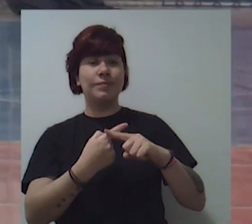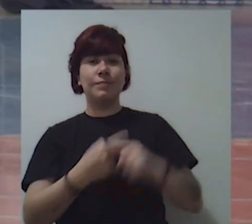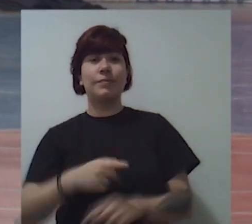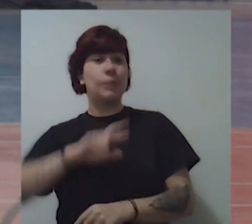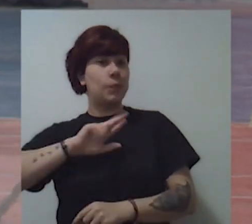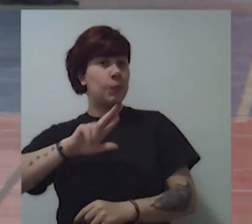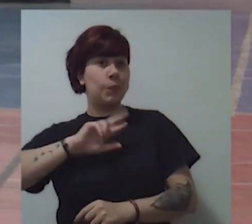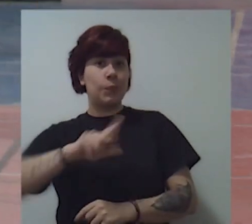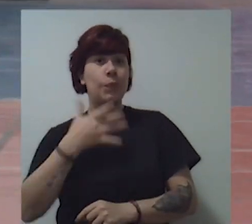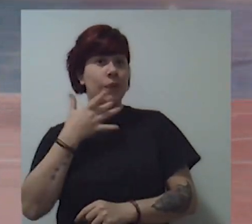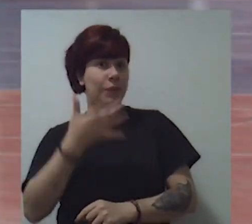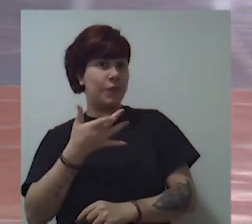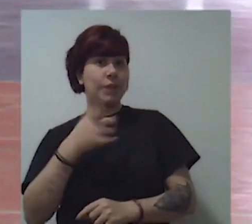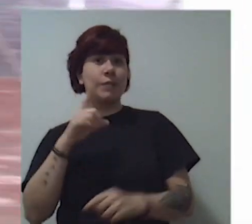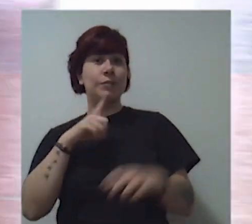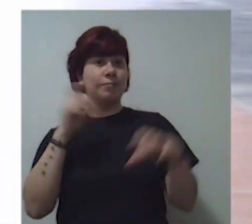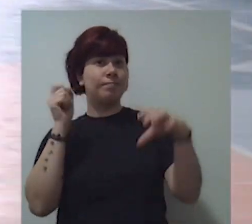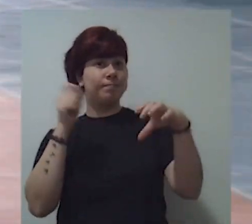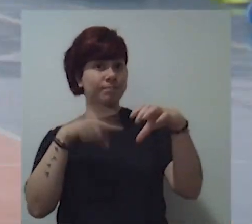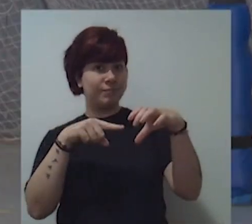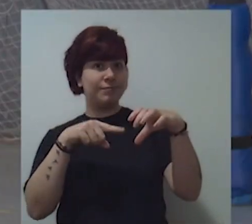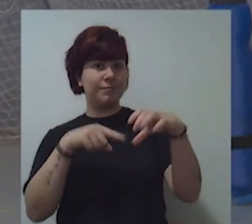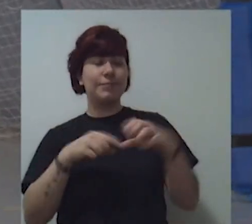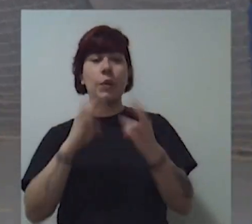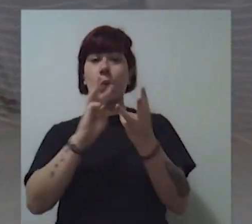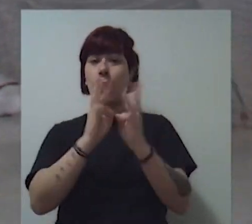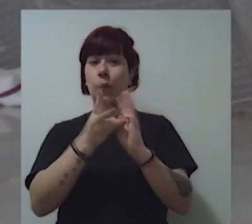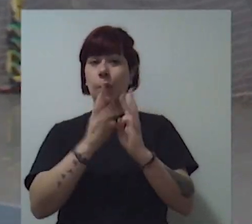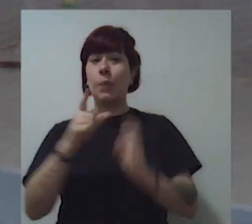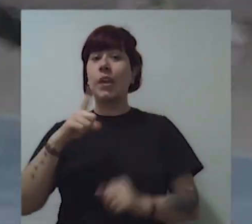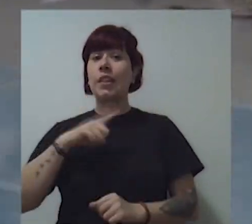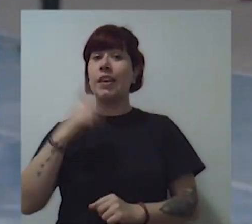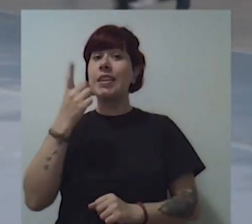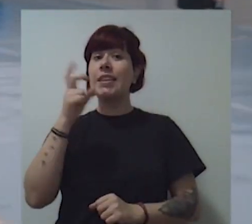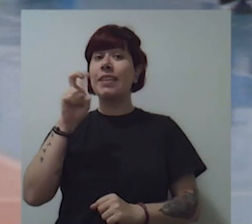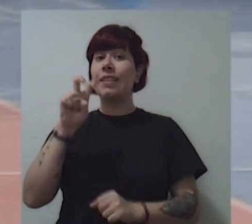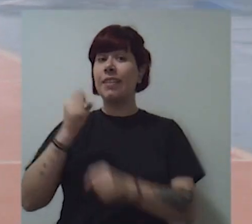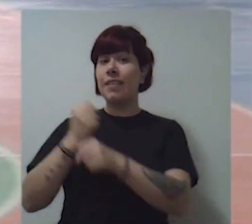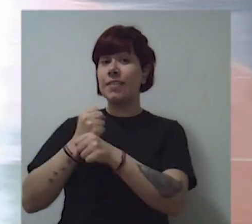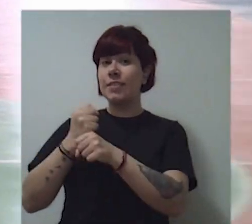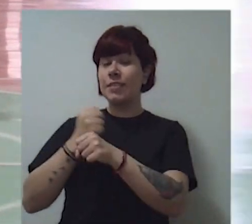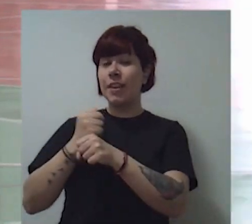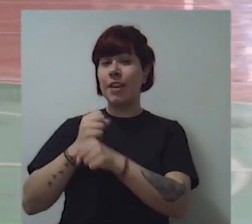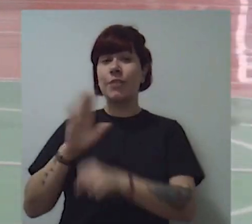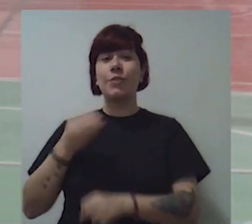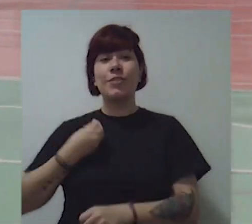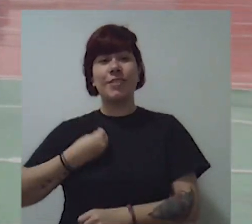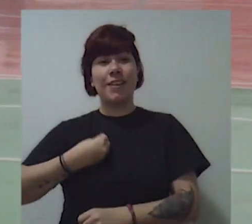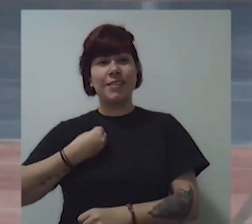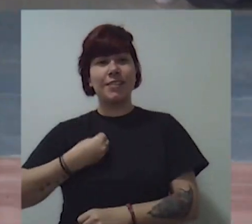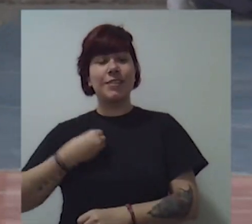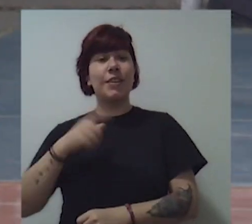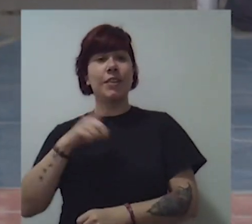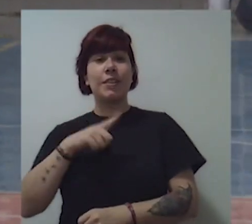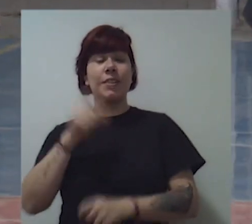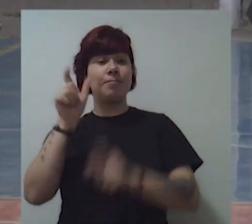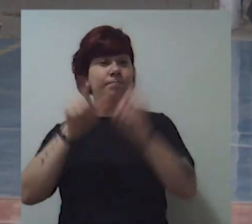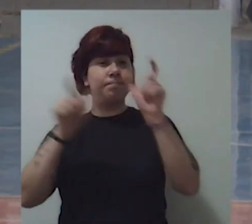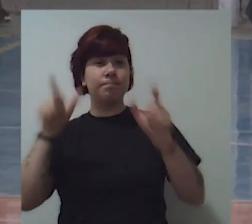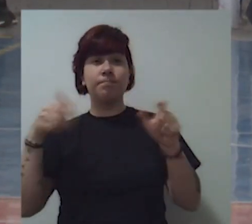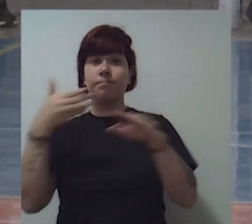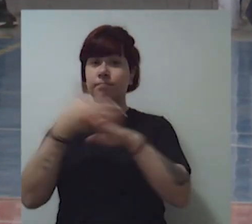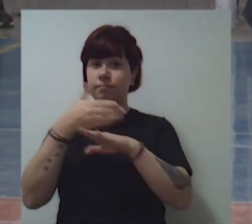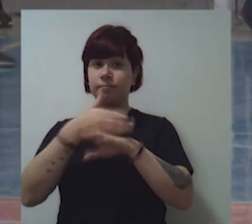acirrada, não é fácil marcar um ponto. O goalball existe há 15 anos em Blumenau e centenas de pessoas já passaram